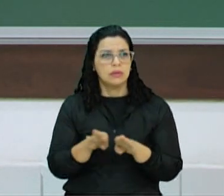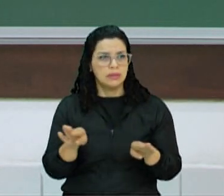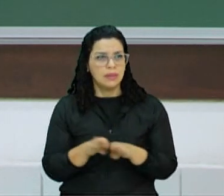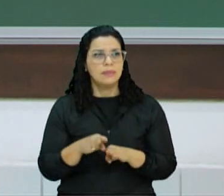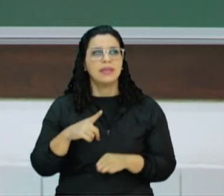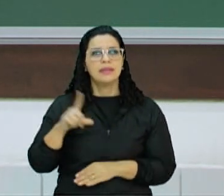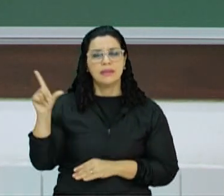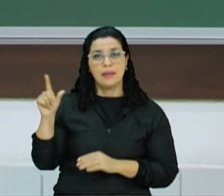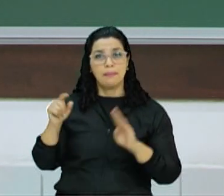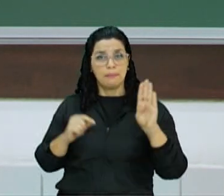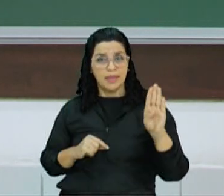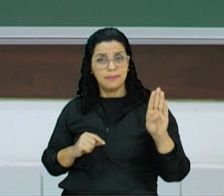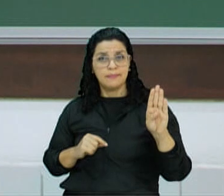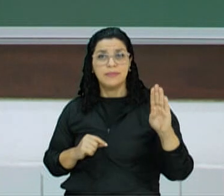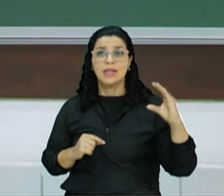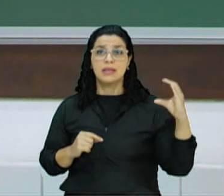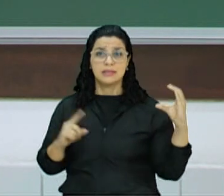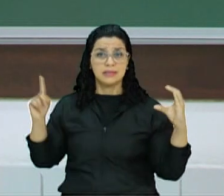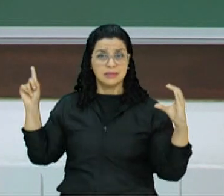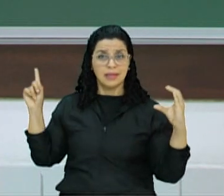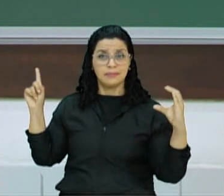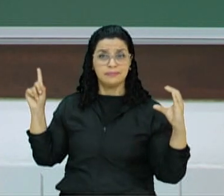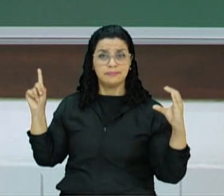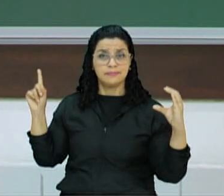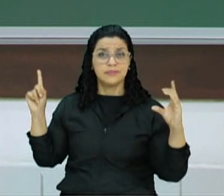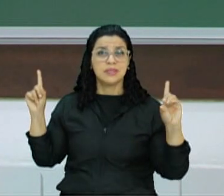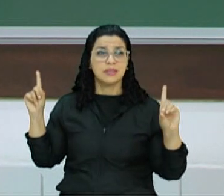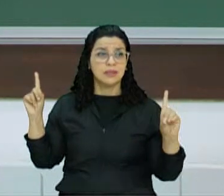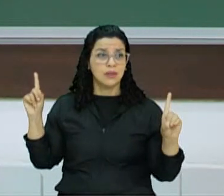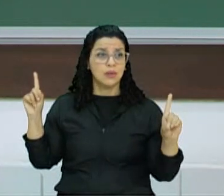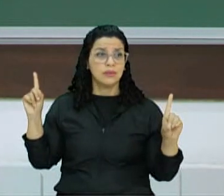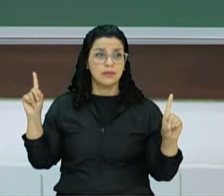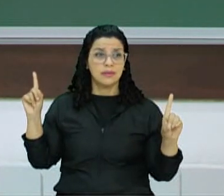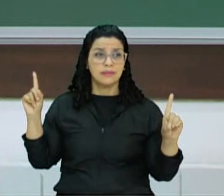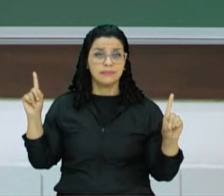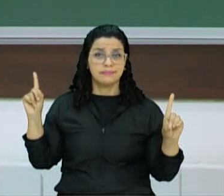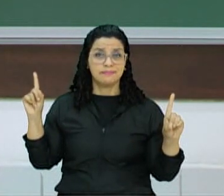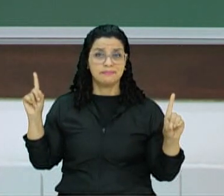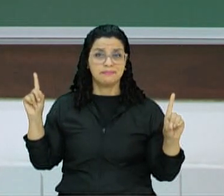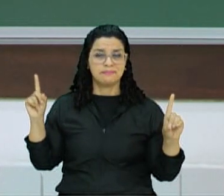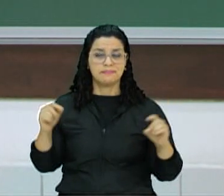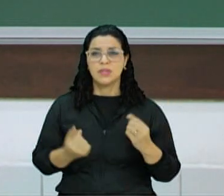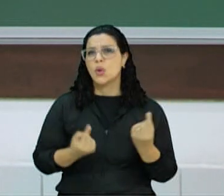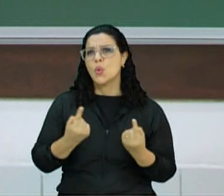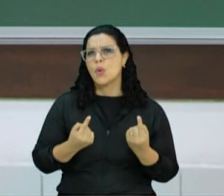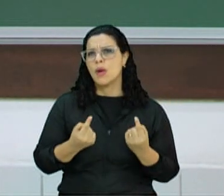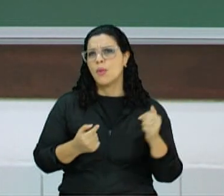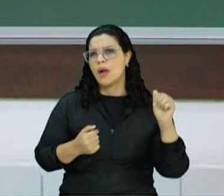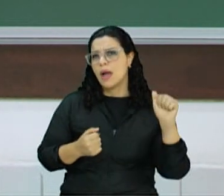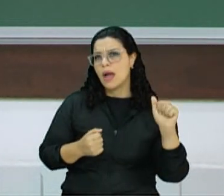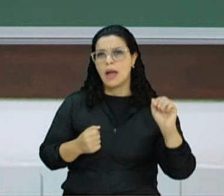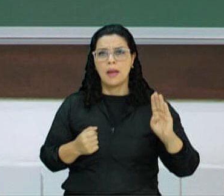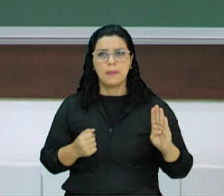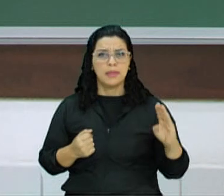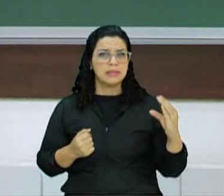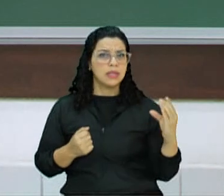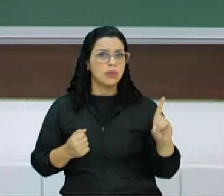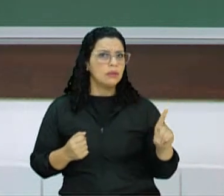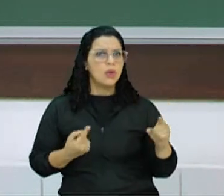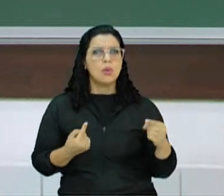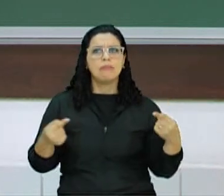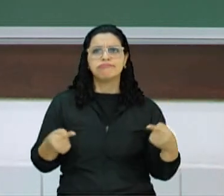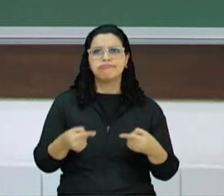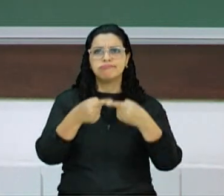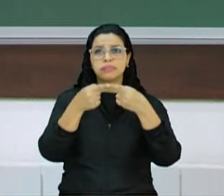enlameado, lívido e marcas, colonizado, desejoso, desejos, ou letra D, ateado, insaciável e sobras.